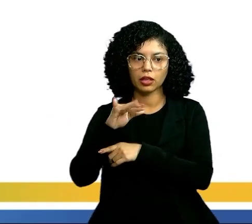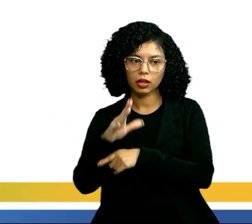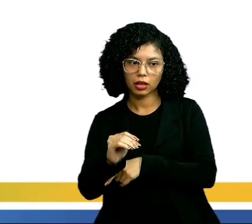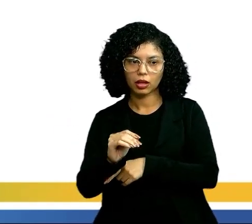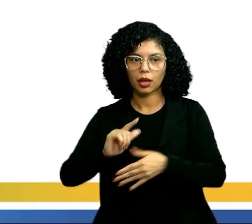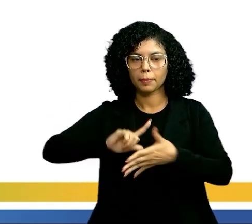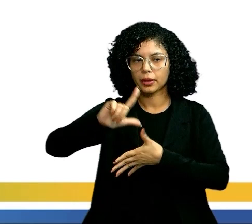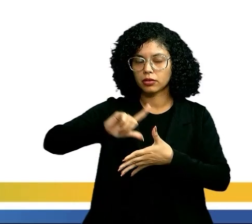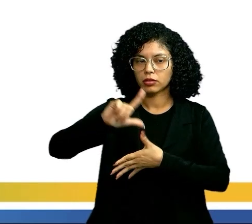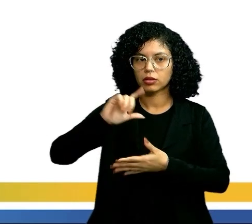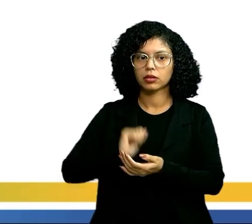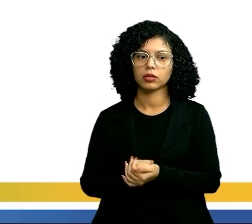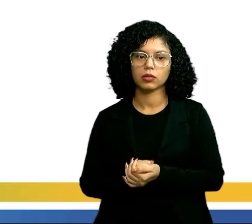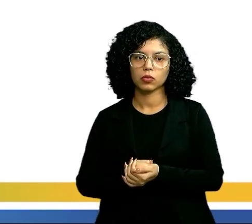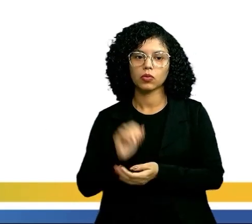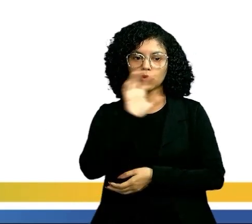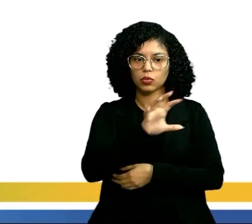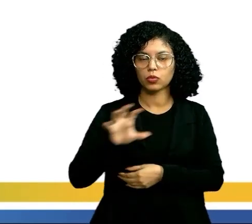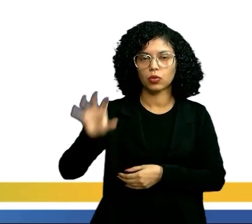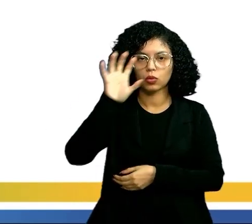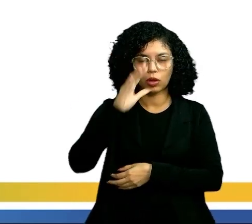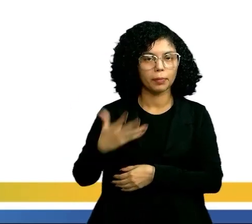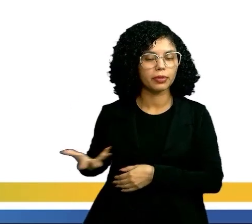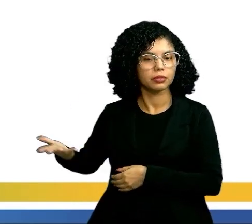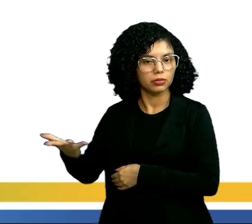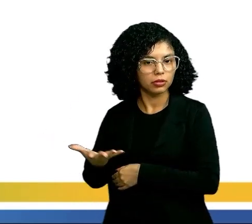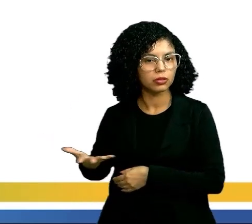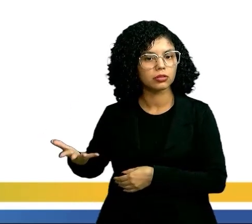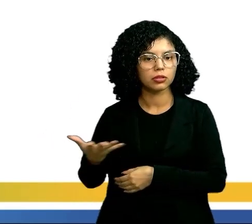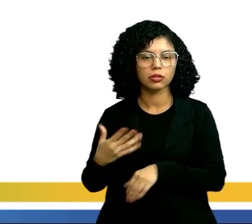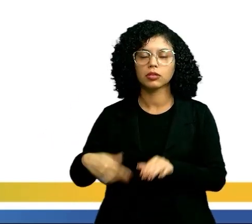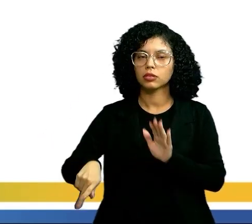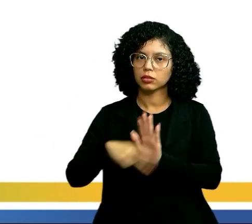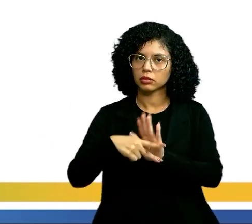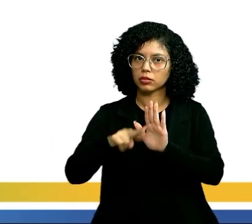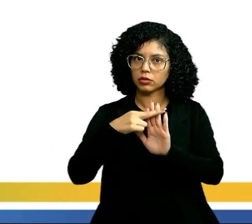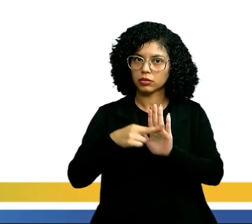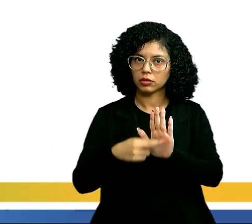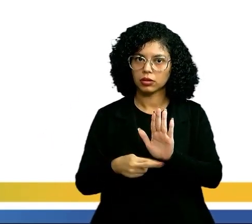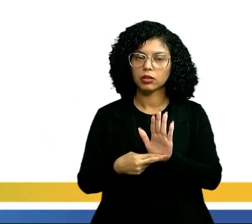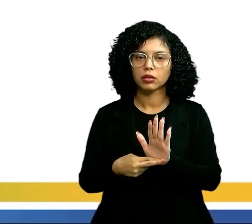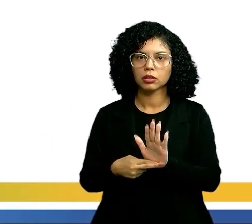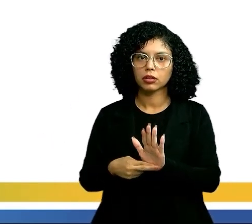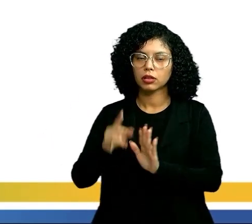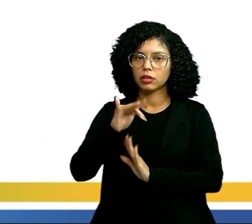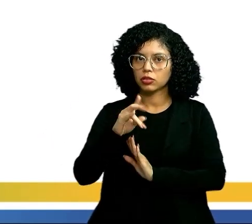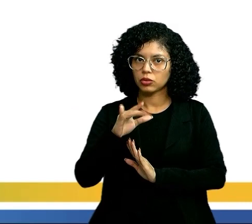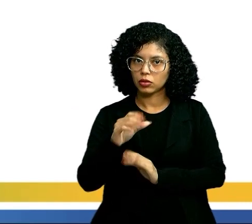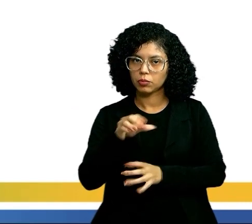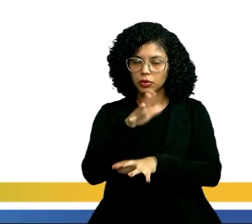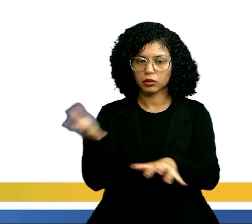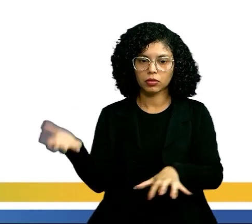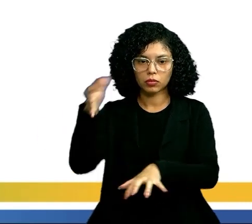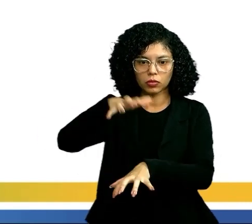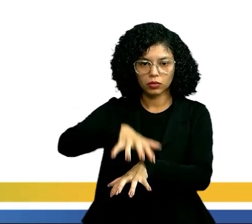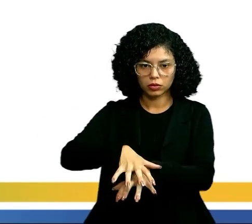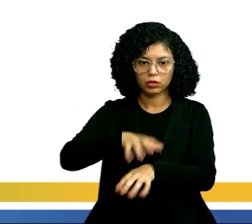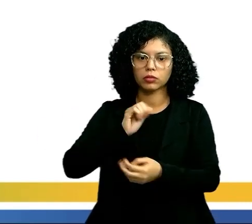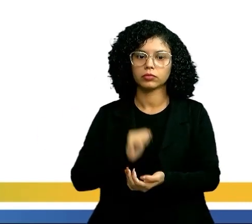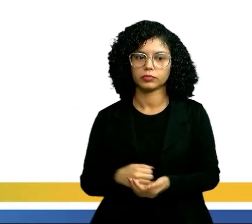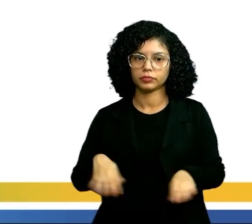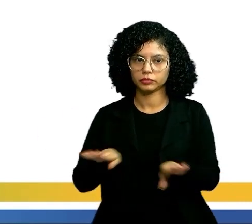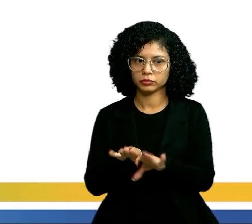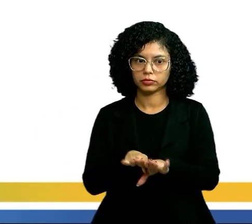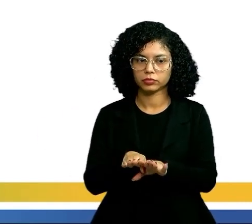América Latina. Regionalização baseada em critérios de idioma e colonização. América do